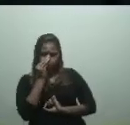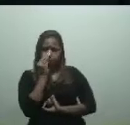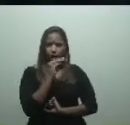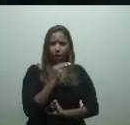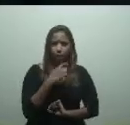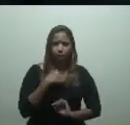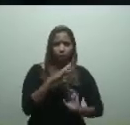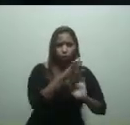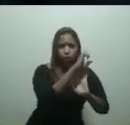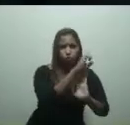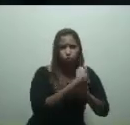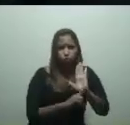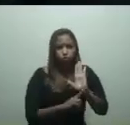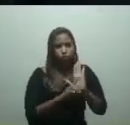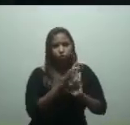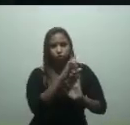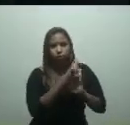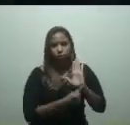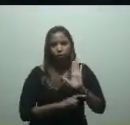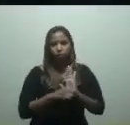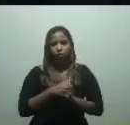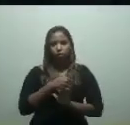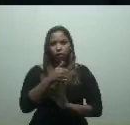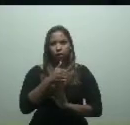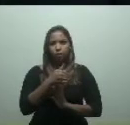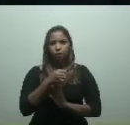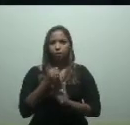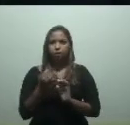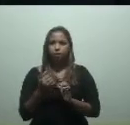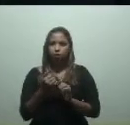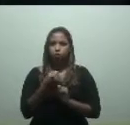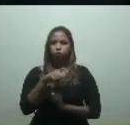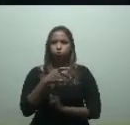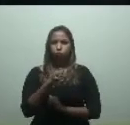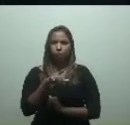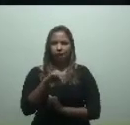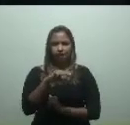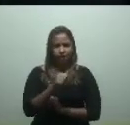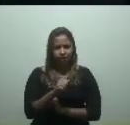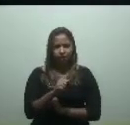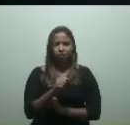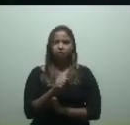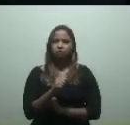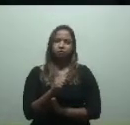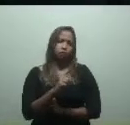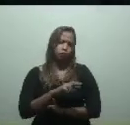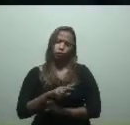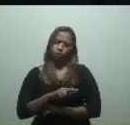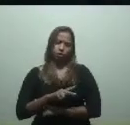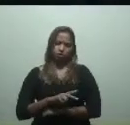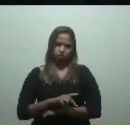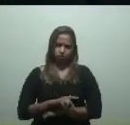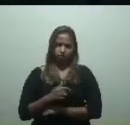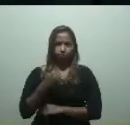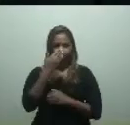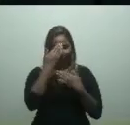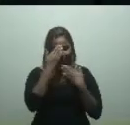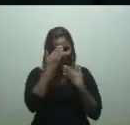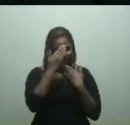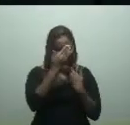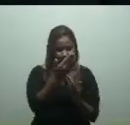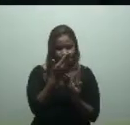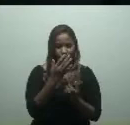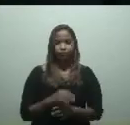à primeira suplência da coligação acima citada. Agradeço antecipadamente. Parnamirim, Rio Grande do